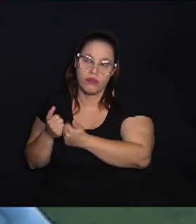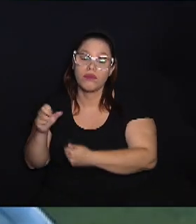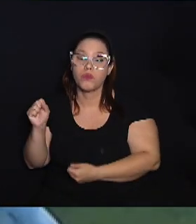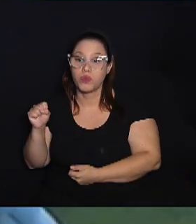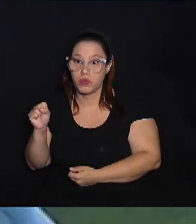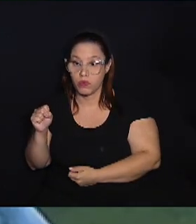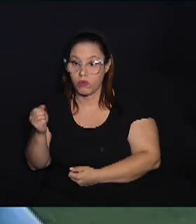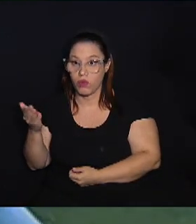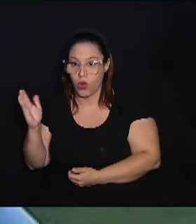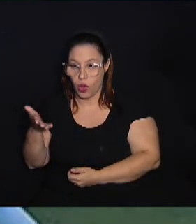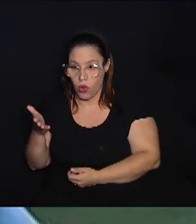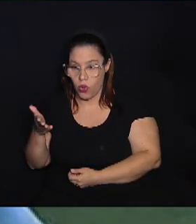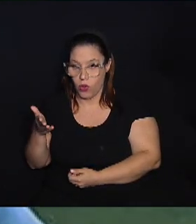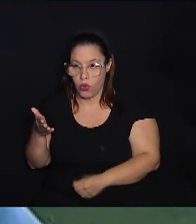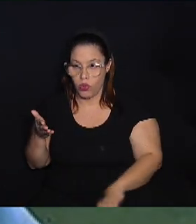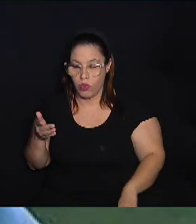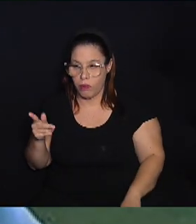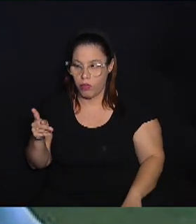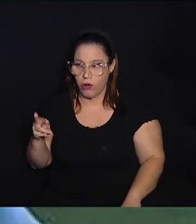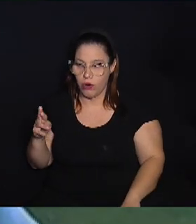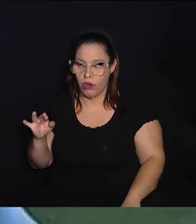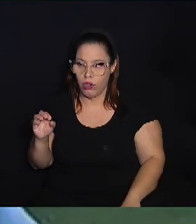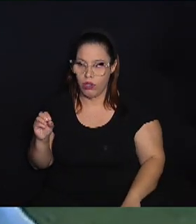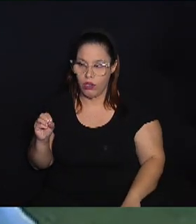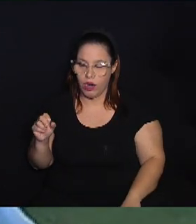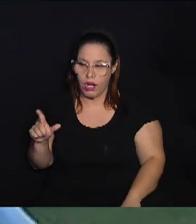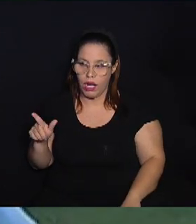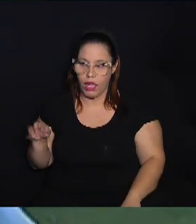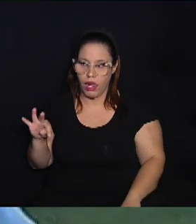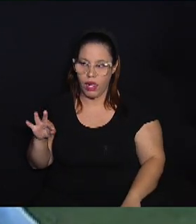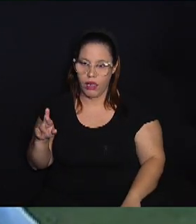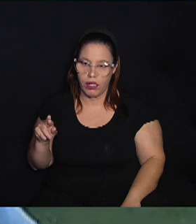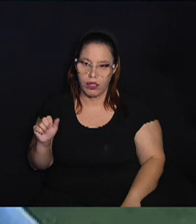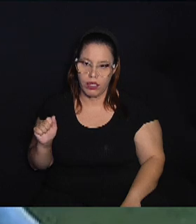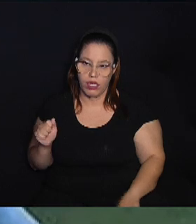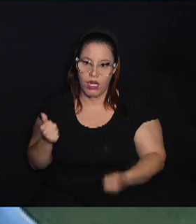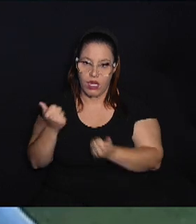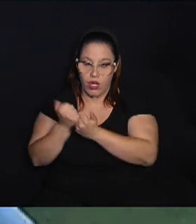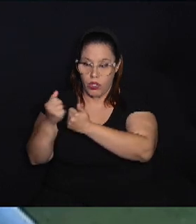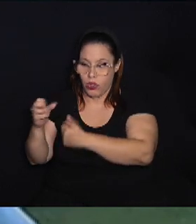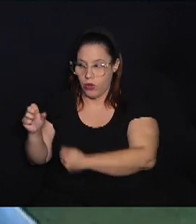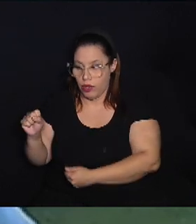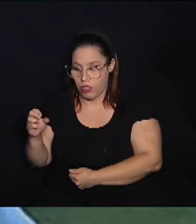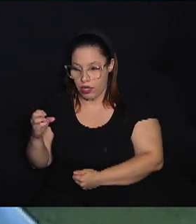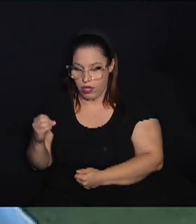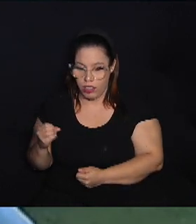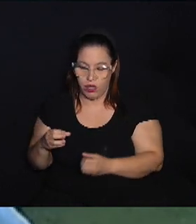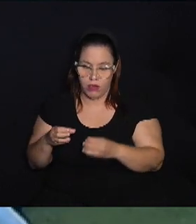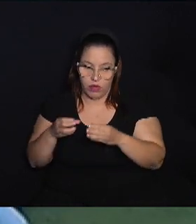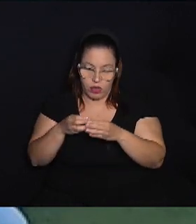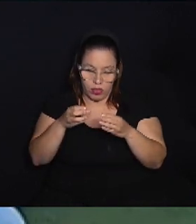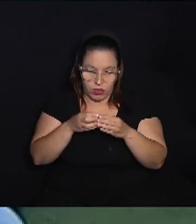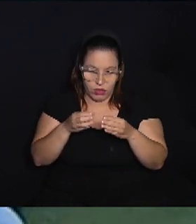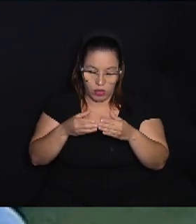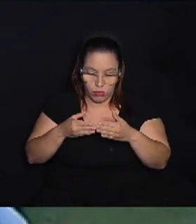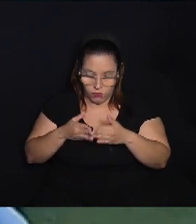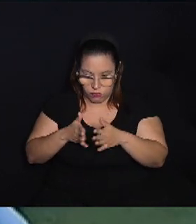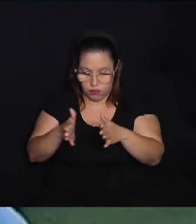Sim, hoje o braço de cooperativas da Prolata a gente apoia aí 80 grupos de cooperativas espalhados no